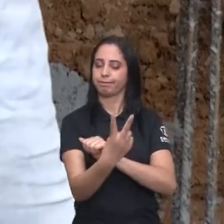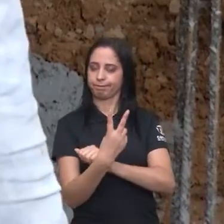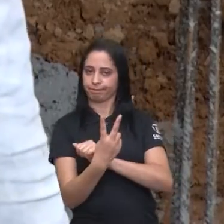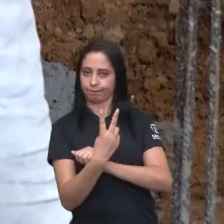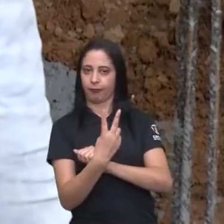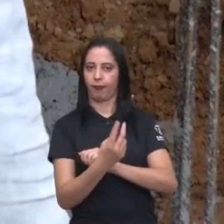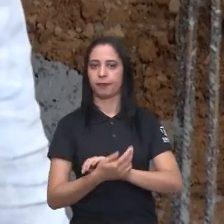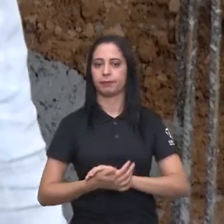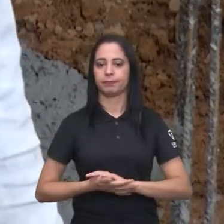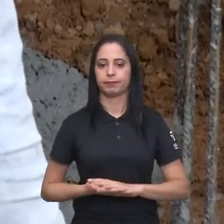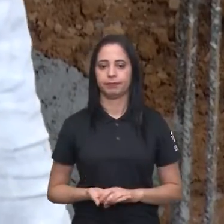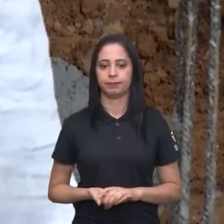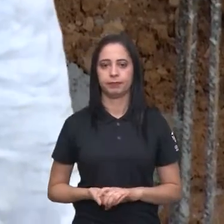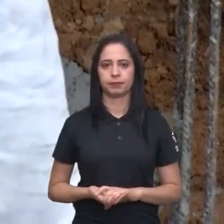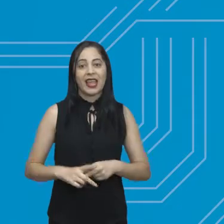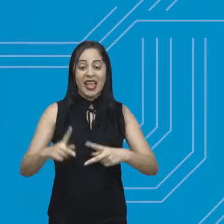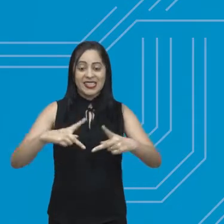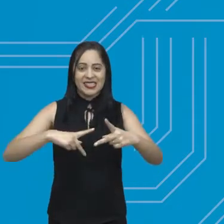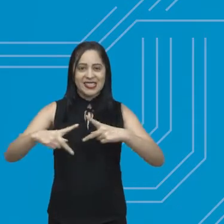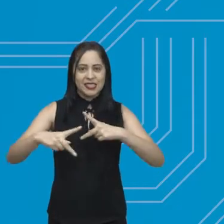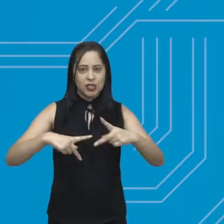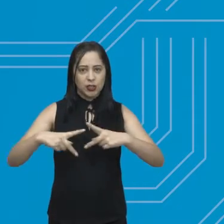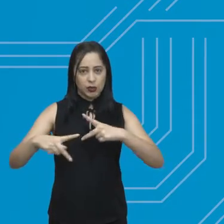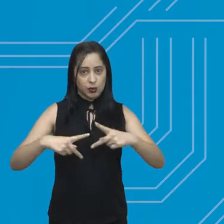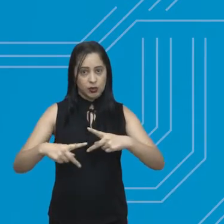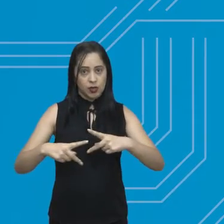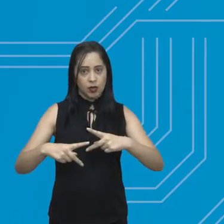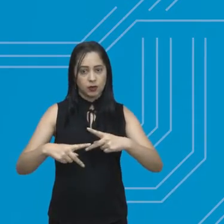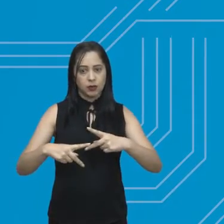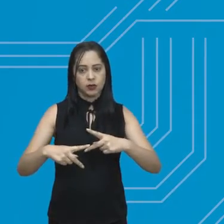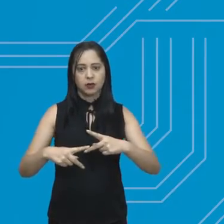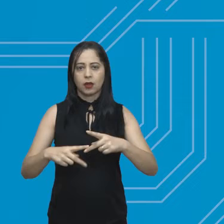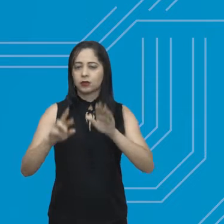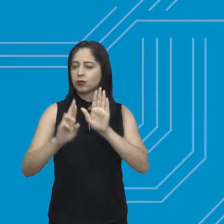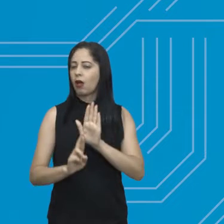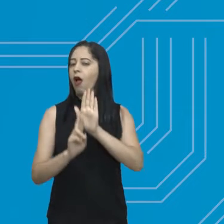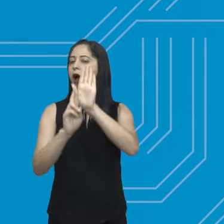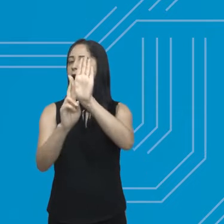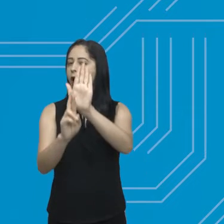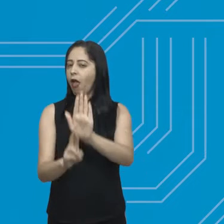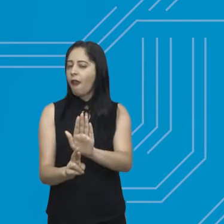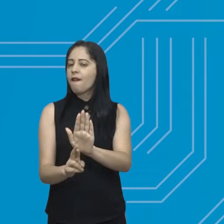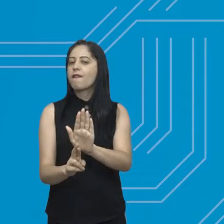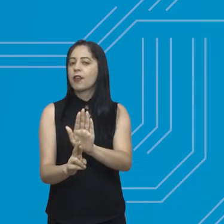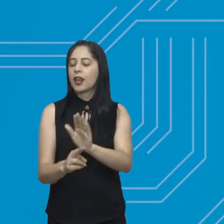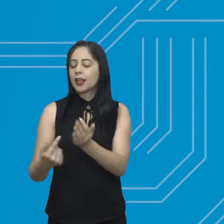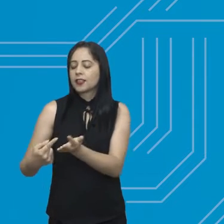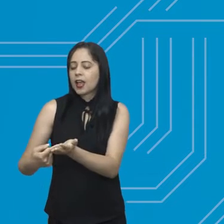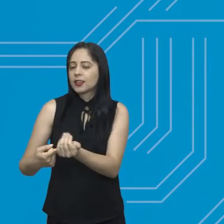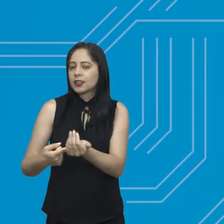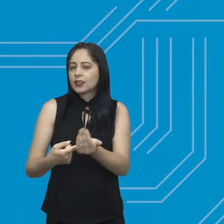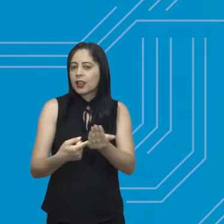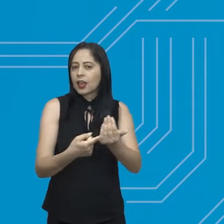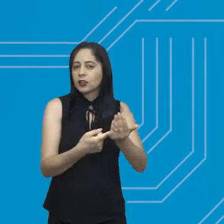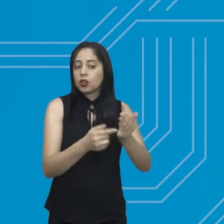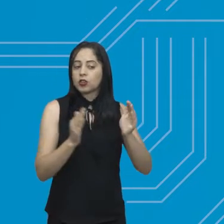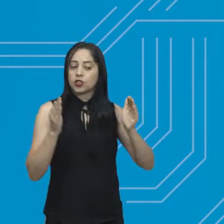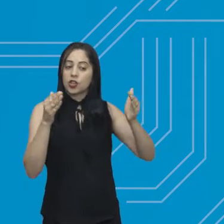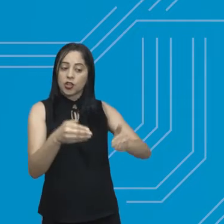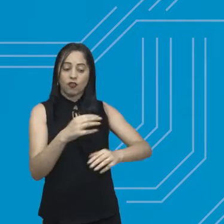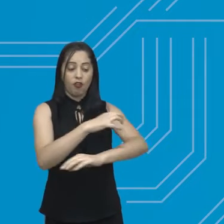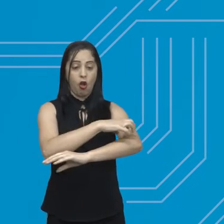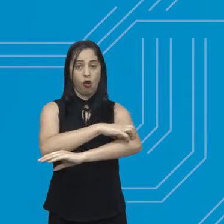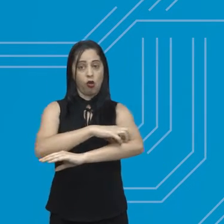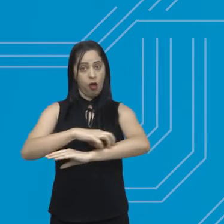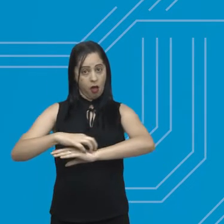para a prevenção de acidentes. E São José dos Campos deve se tornar em breve referência no desenvolvimento de tecnologias